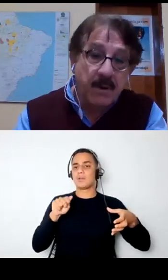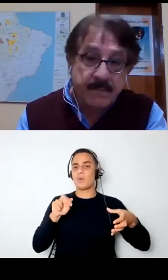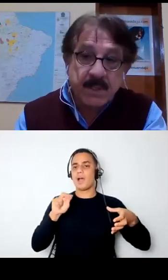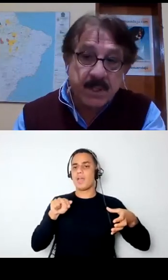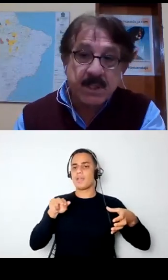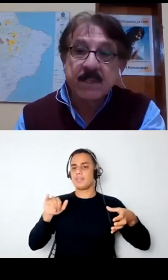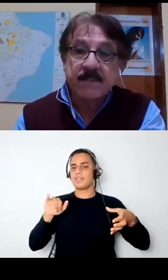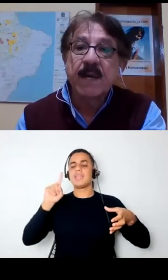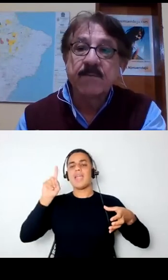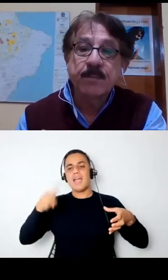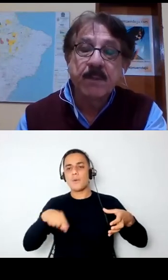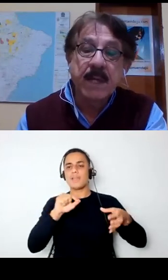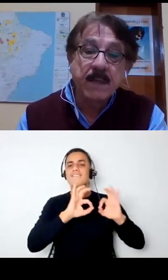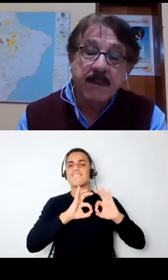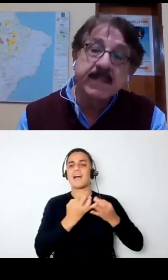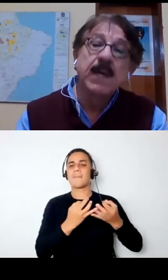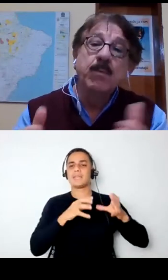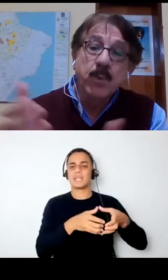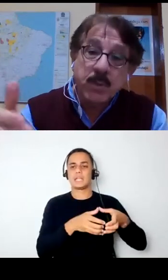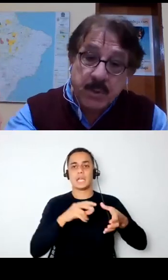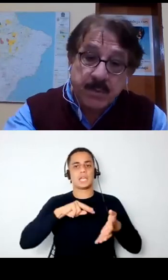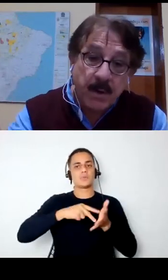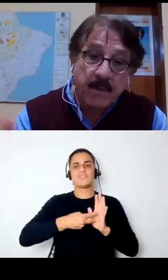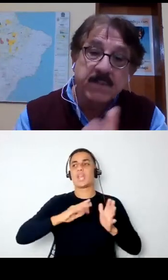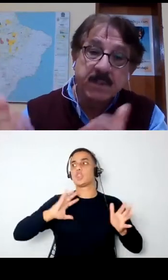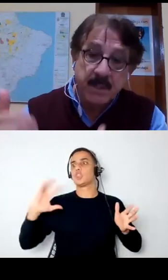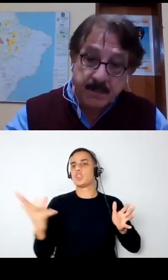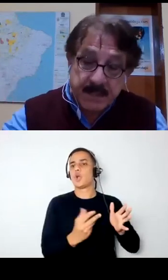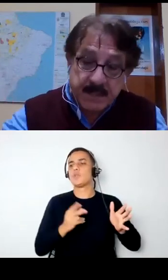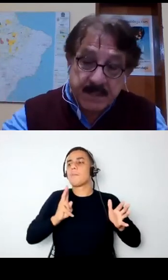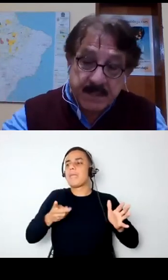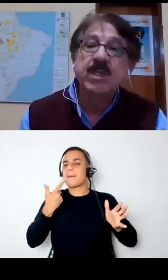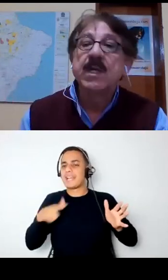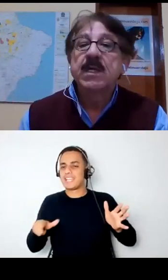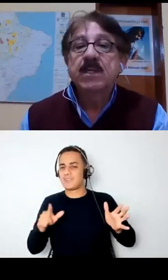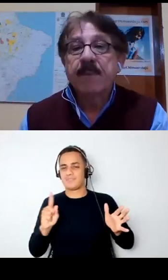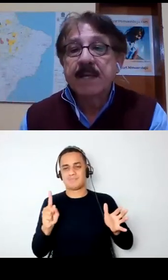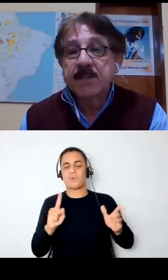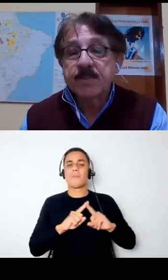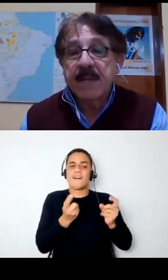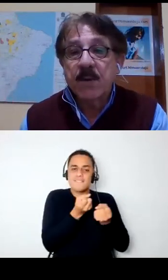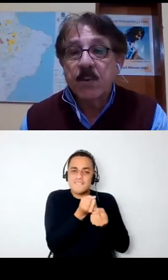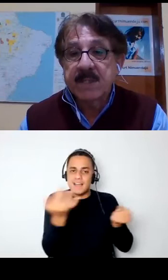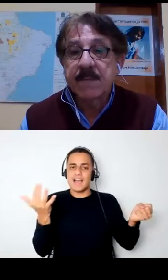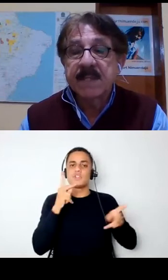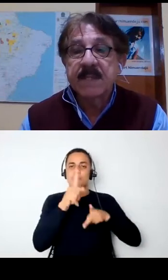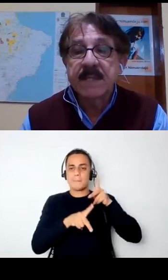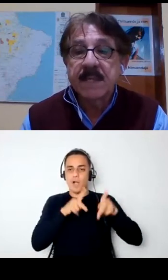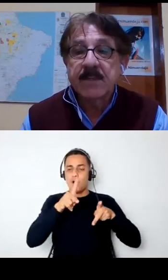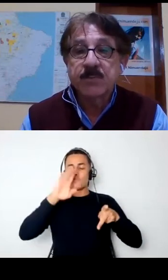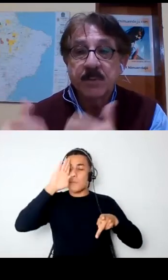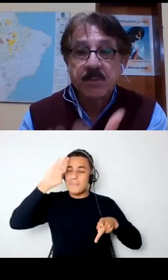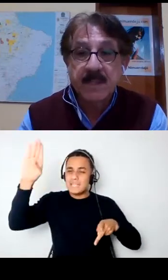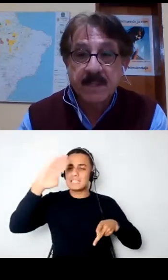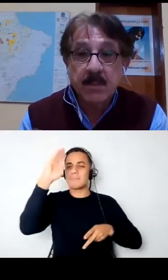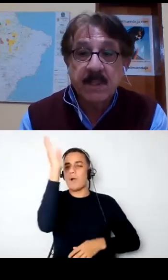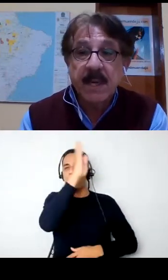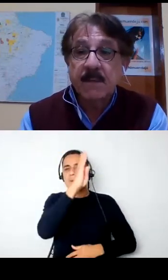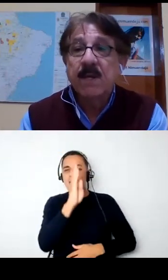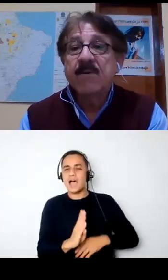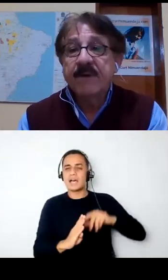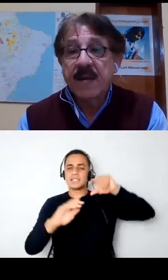os povos indígenas falavam Tupi-Guarani, mas muitos povos, especialmente espalhados pela costa brasileira, que os